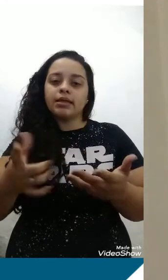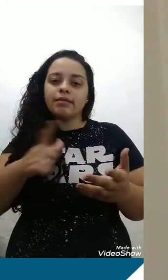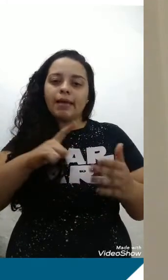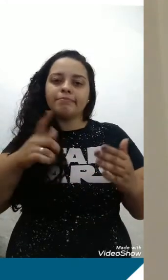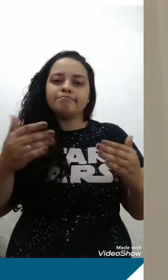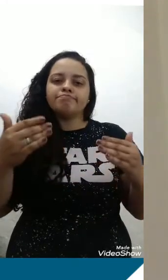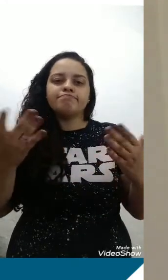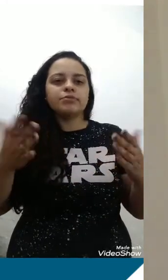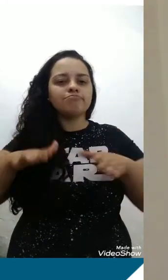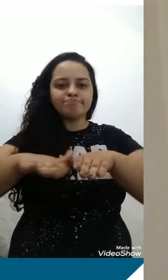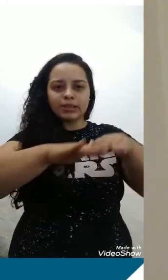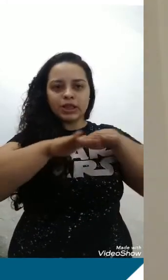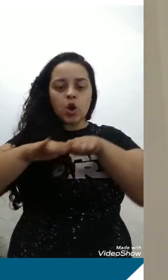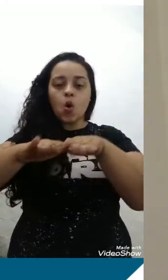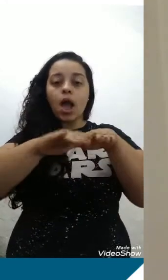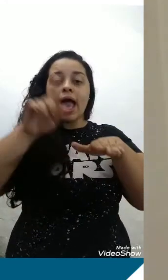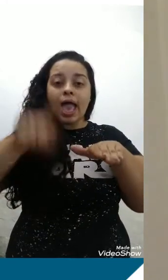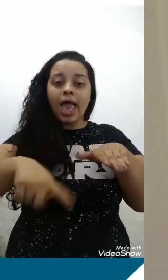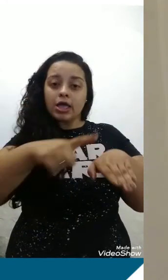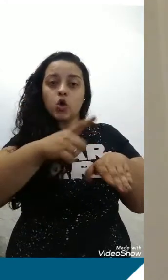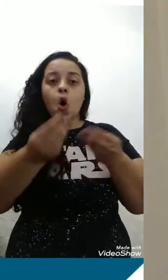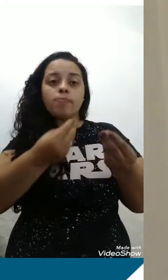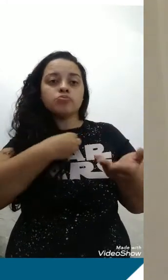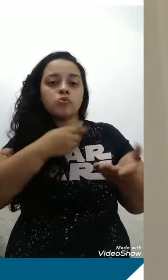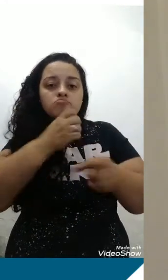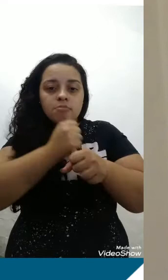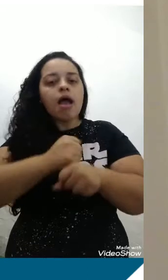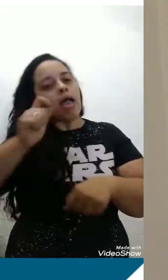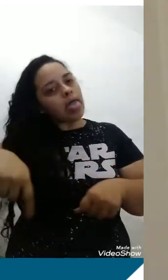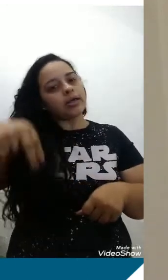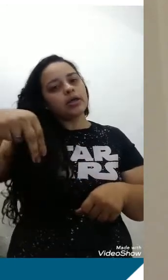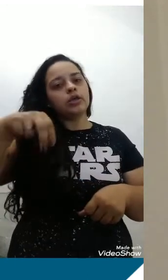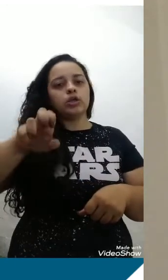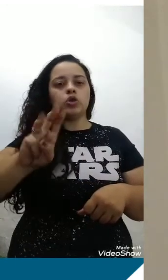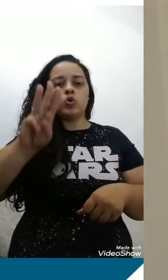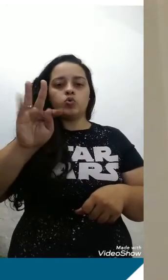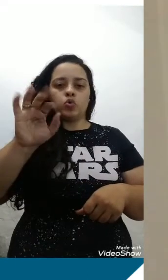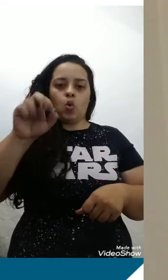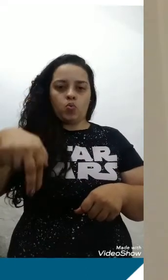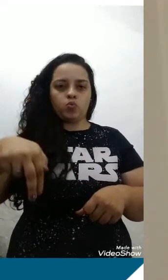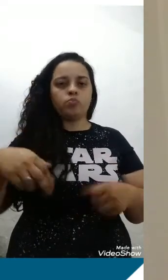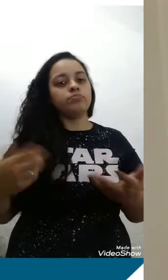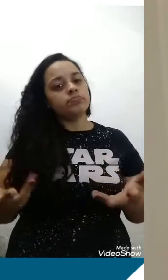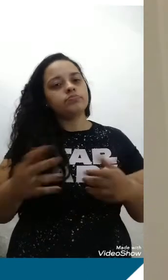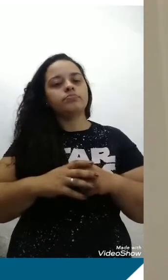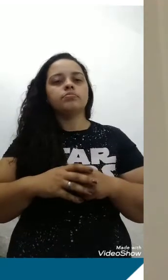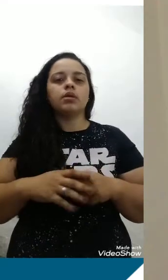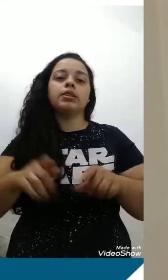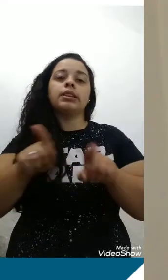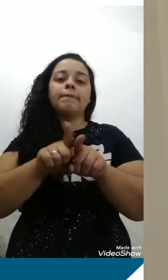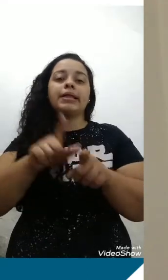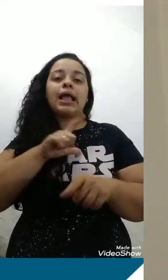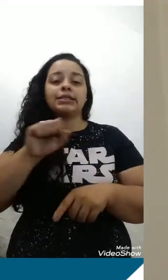A unidade padrão de força é Newton, enquanto a unidade padrão de tempo